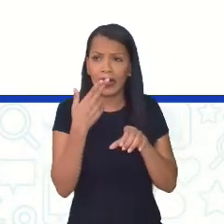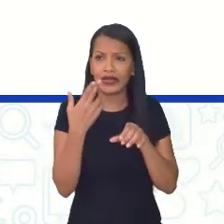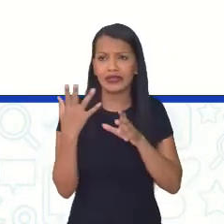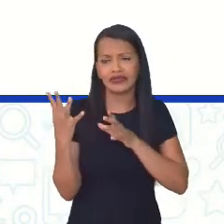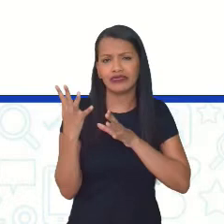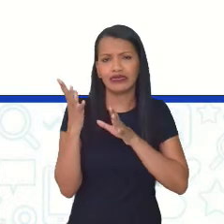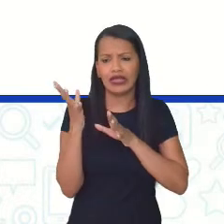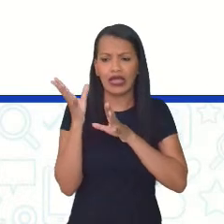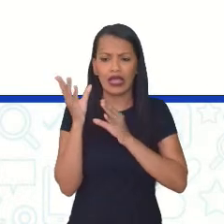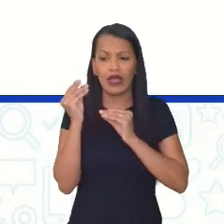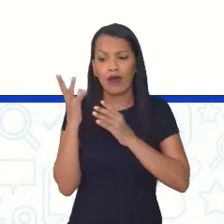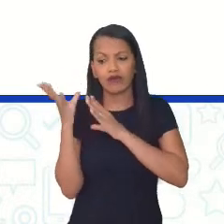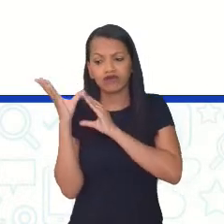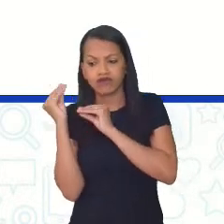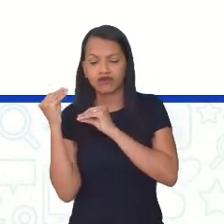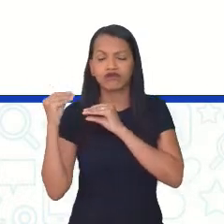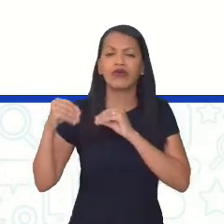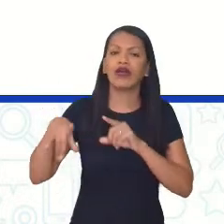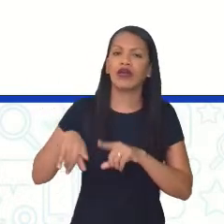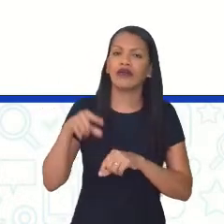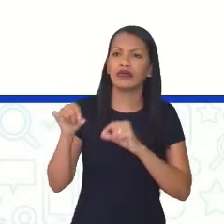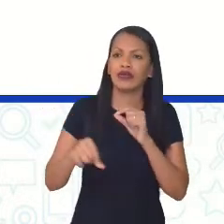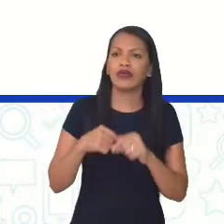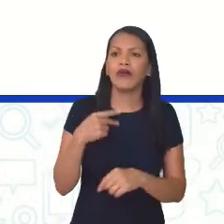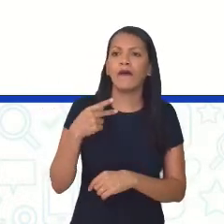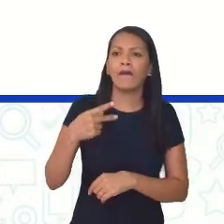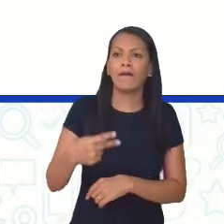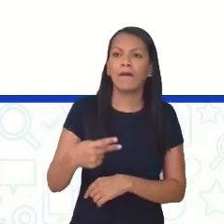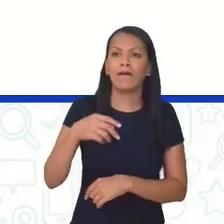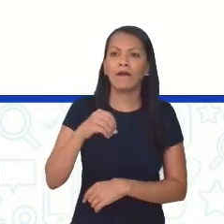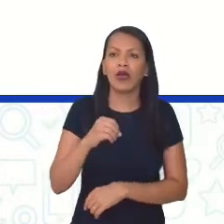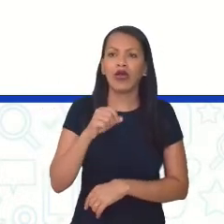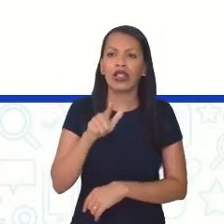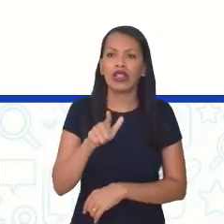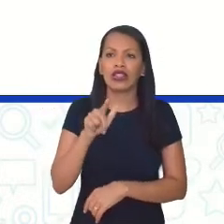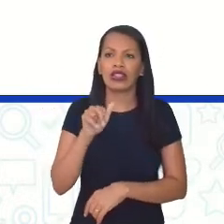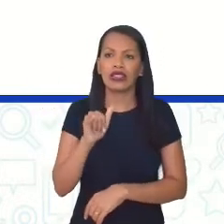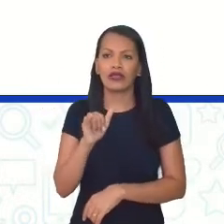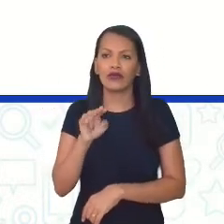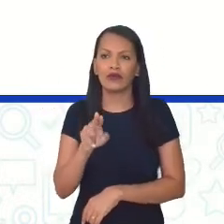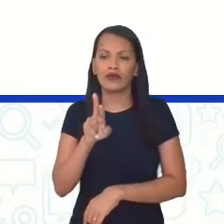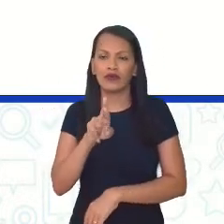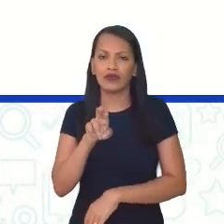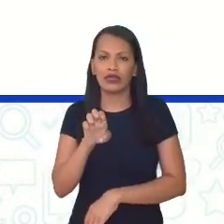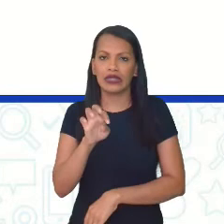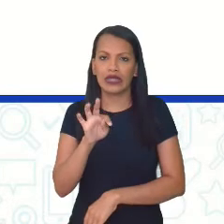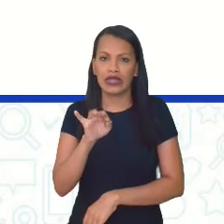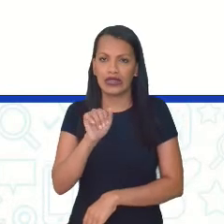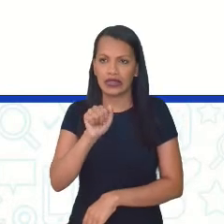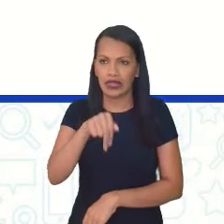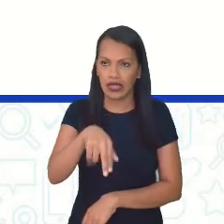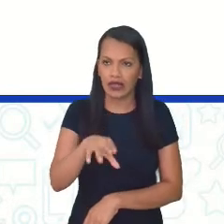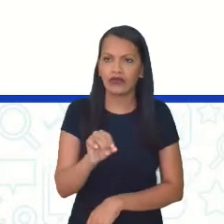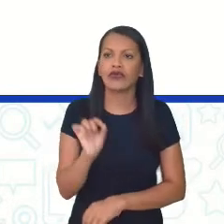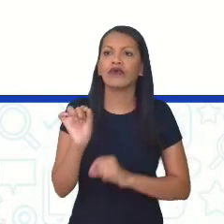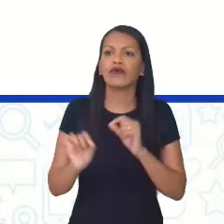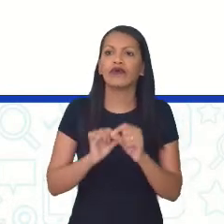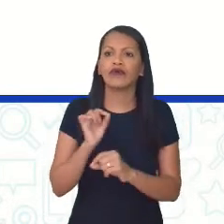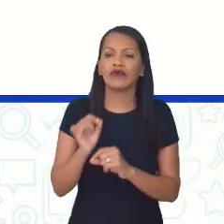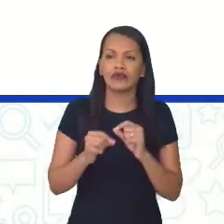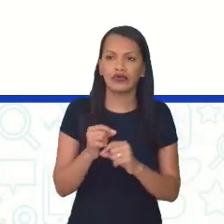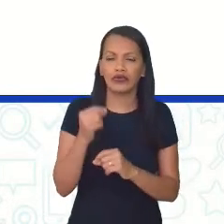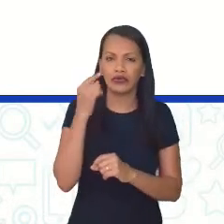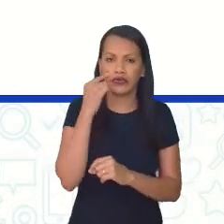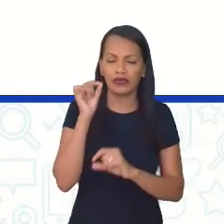travesseiro, feita de um material poliuretano com aproximadamente 4 centímetros de diâmetro. Ela é